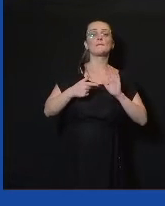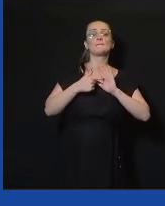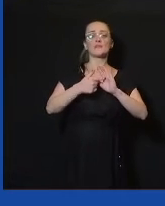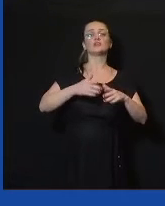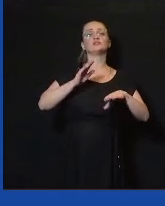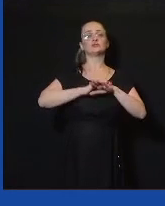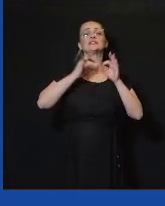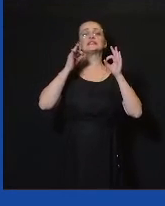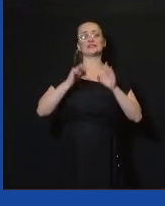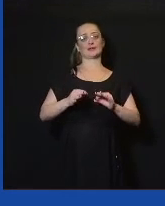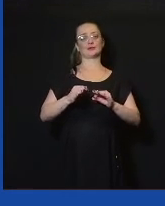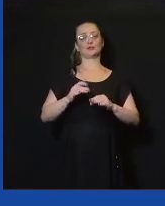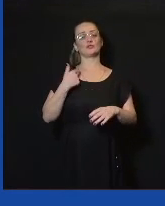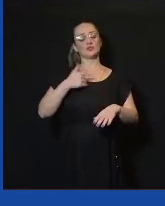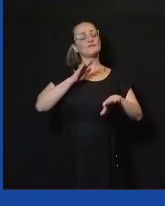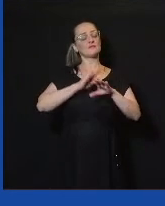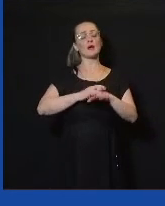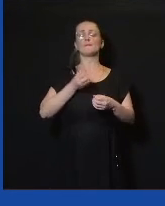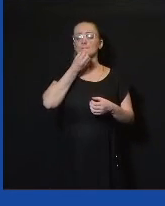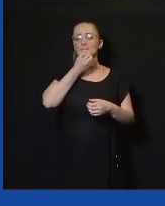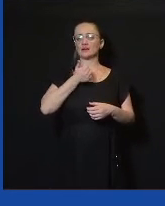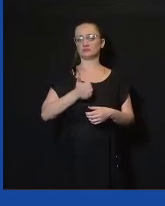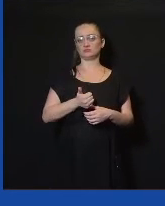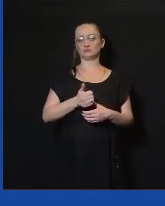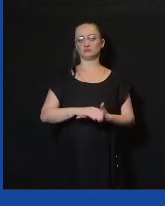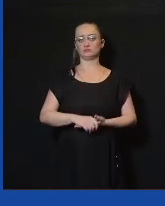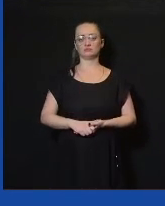gente faz direito. E a gente faz bem feito.